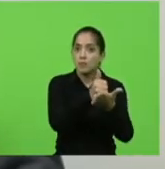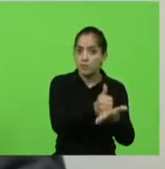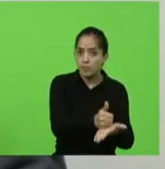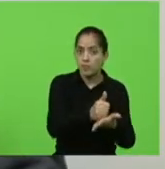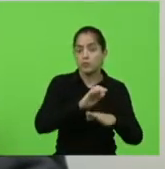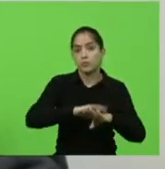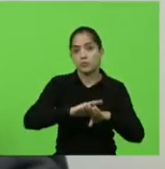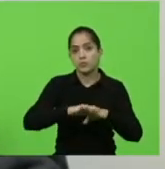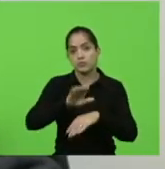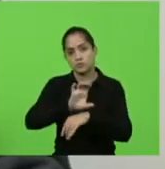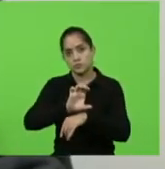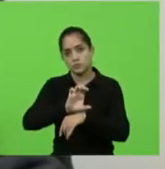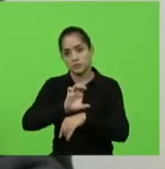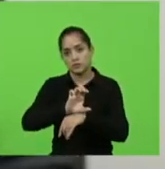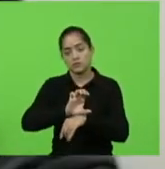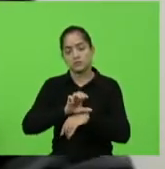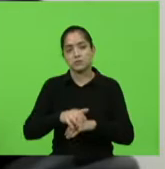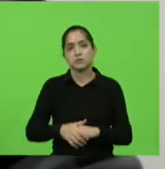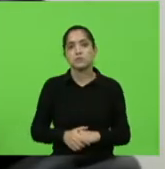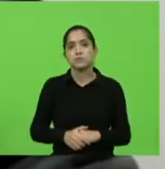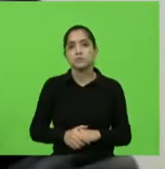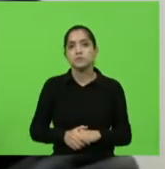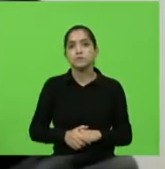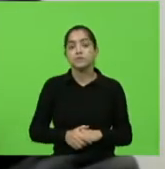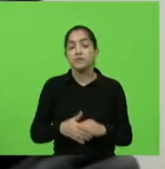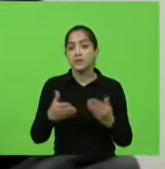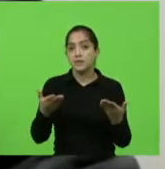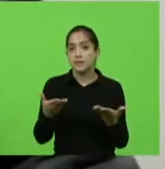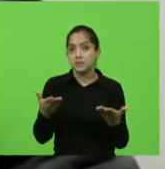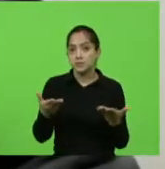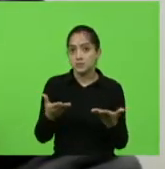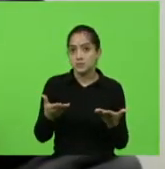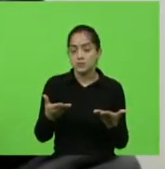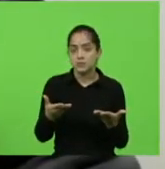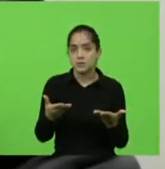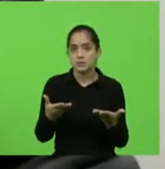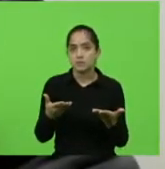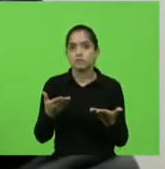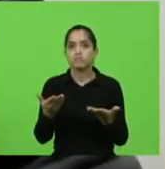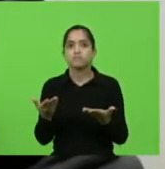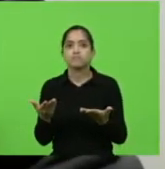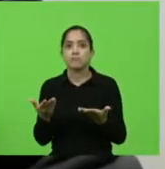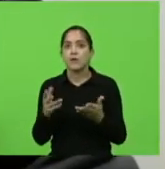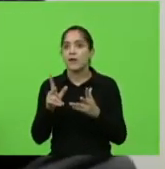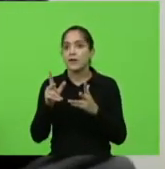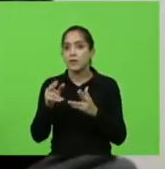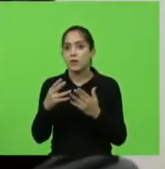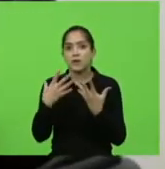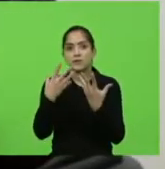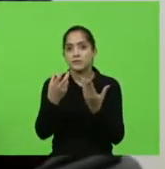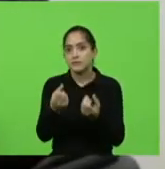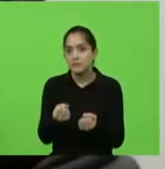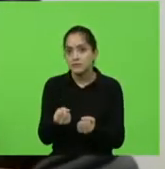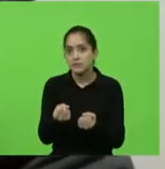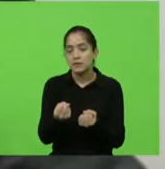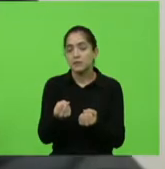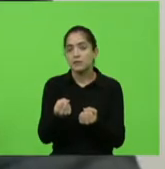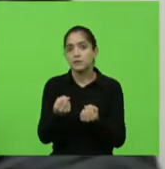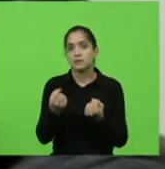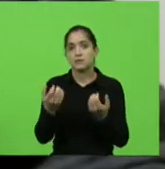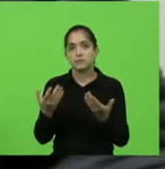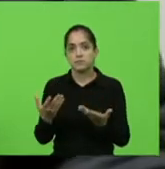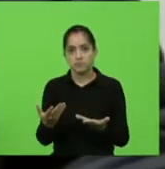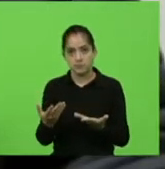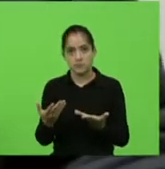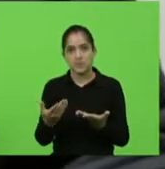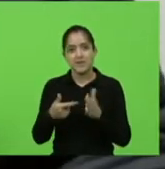Estado nesse sentido, né? E nesta situação, seria o mesmo que aceitar possibilidade de